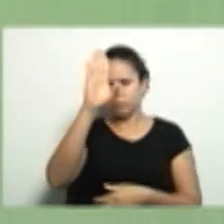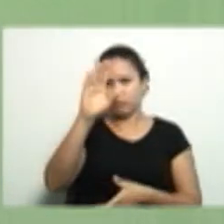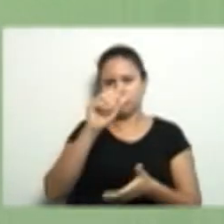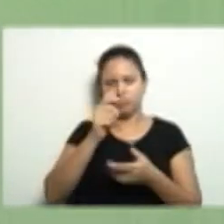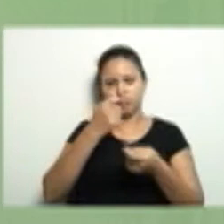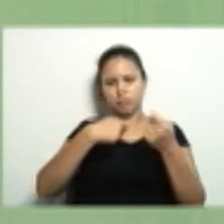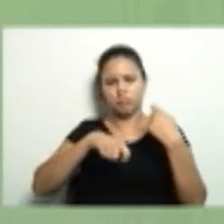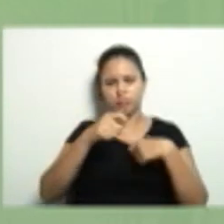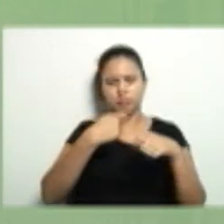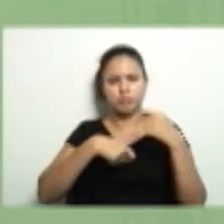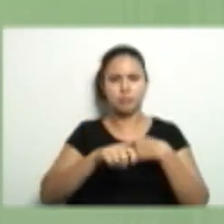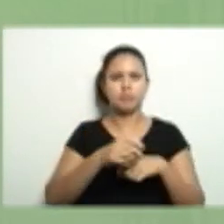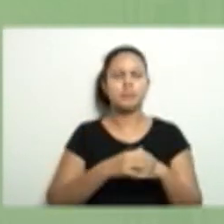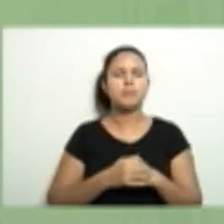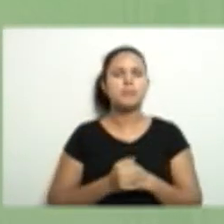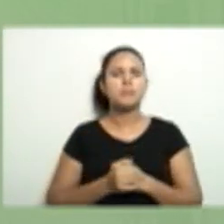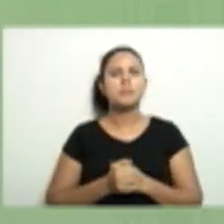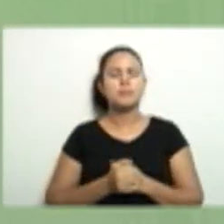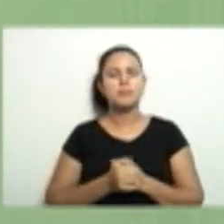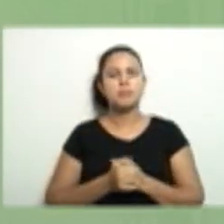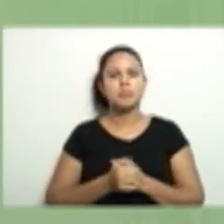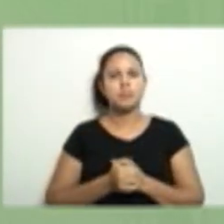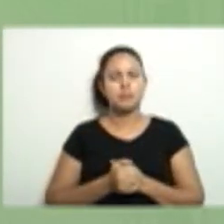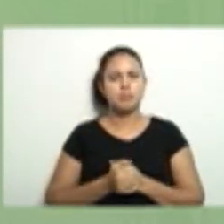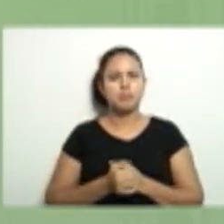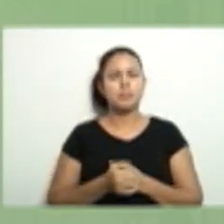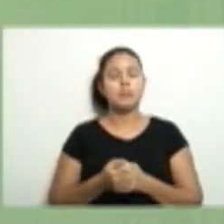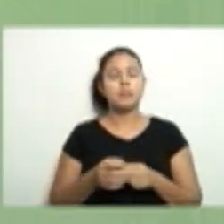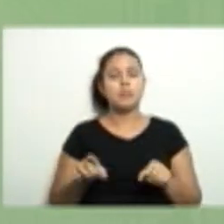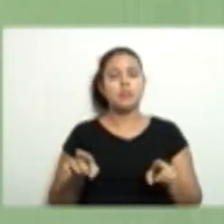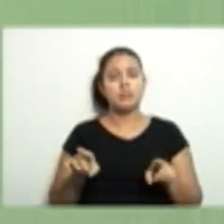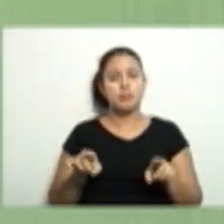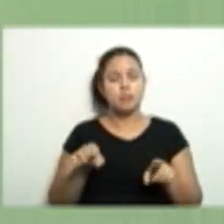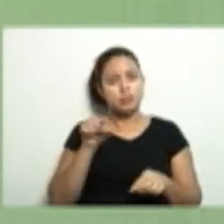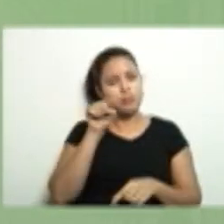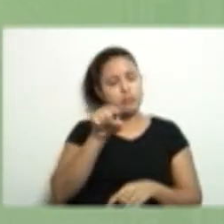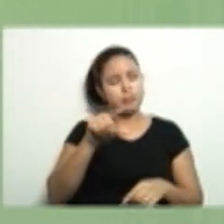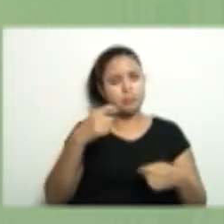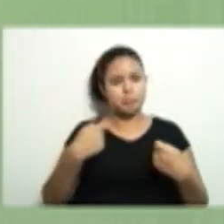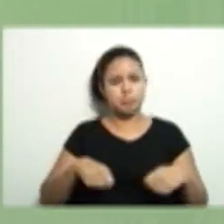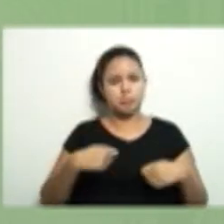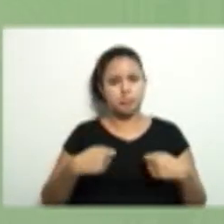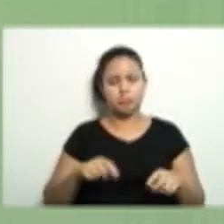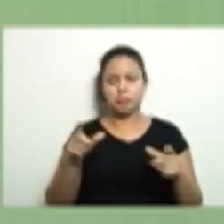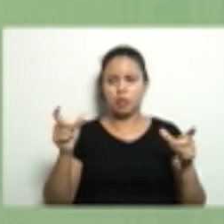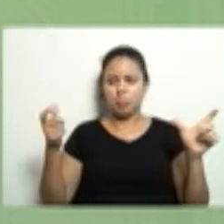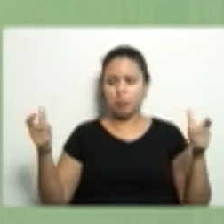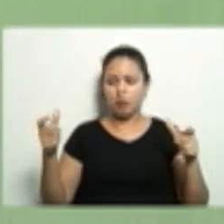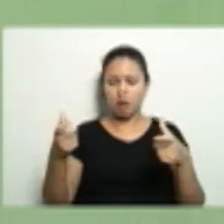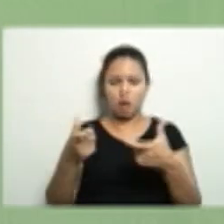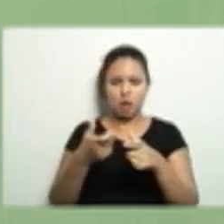atividade, tarefa, que é atendendo essa primeira aula e você vai precisar fazer um resumo